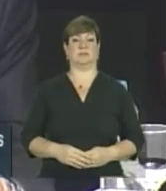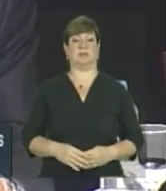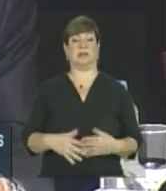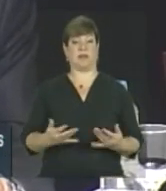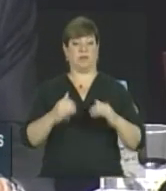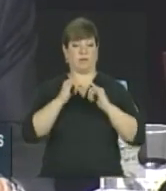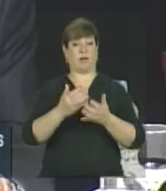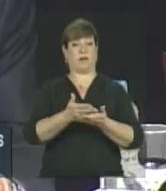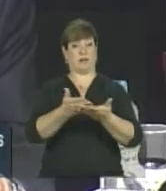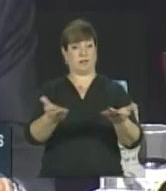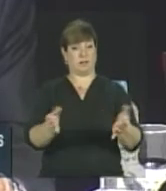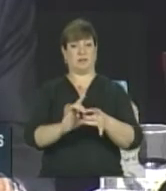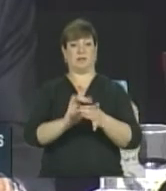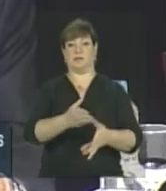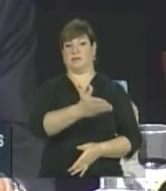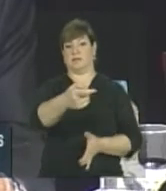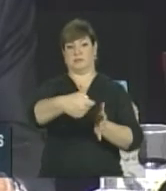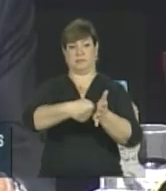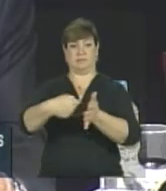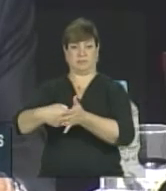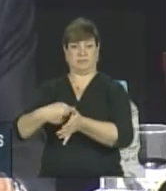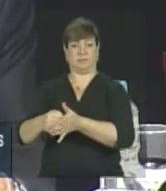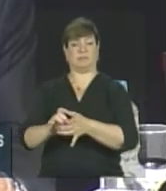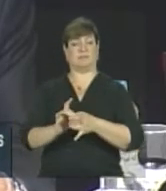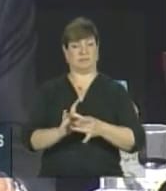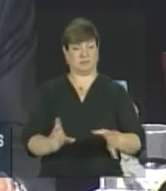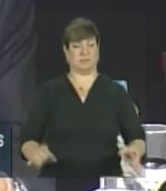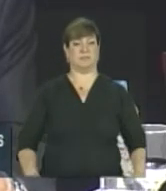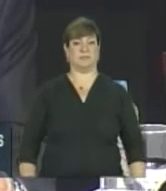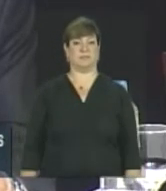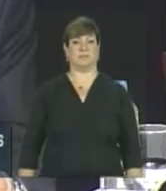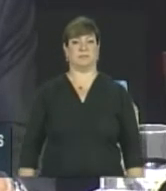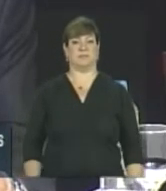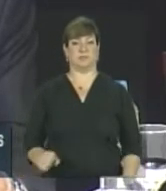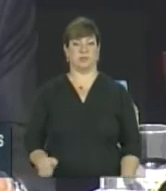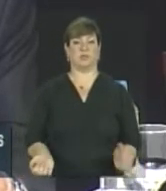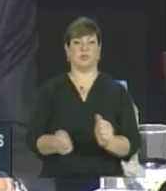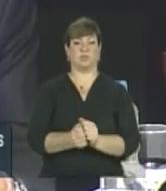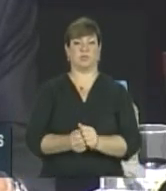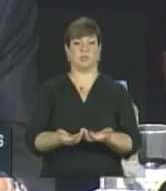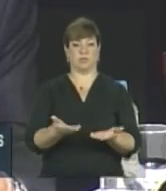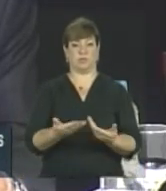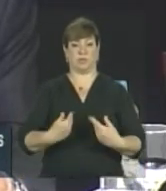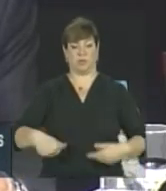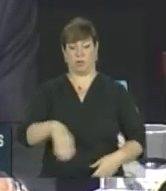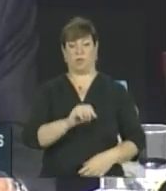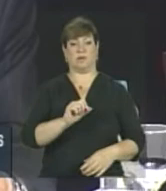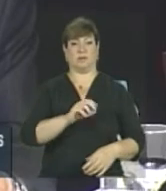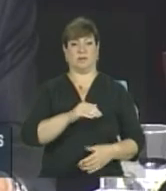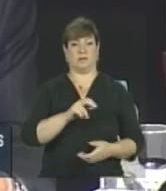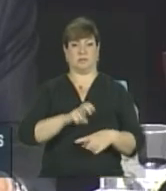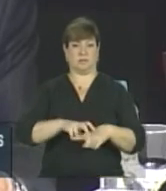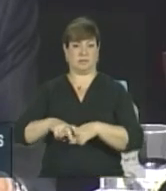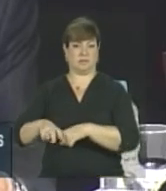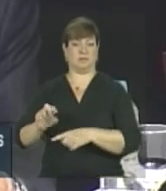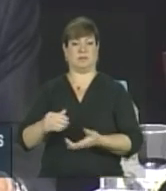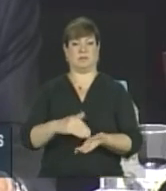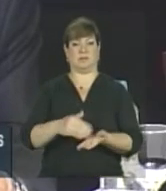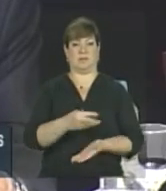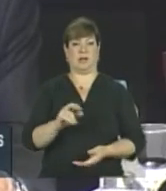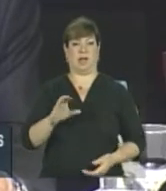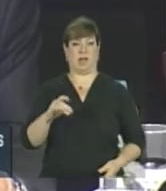me ponho aí à disposição das senhoras e dos senhores para qualquer esclarecimento, juntamente aqui com o nosso secretário, Ricardo